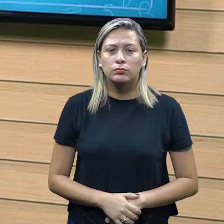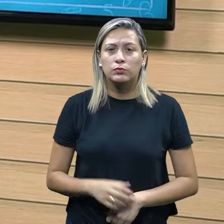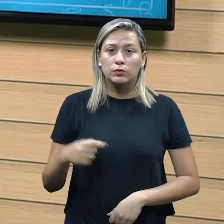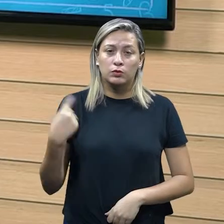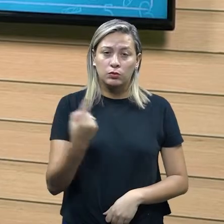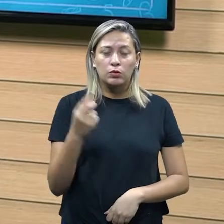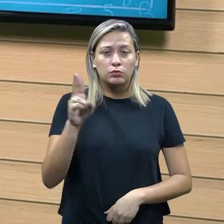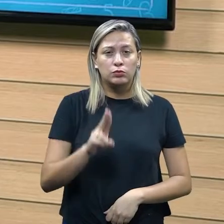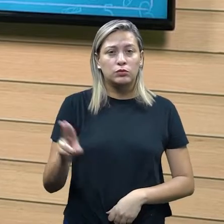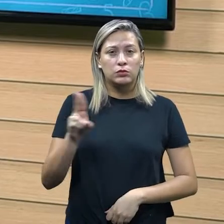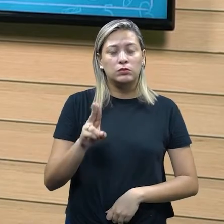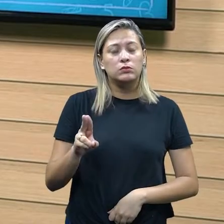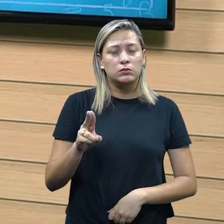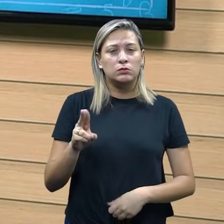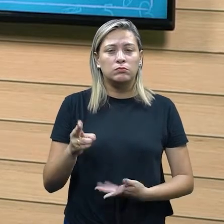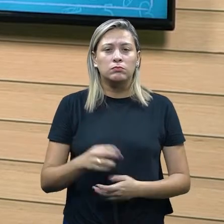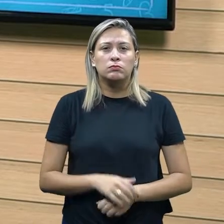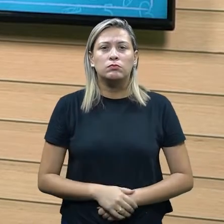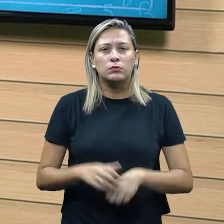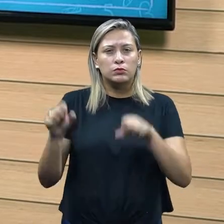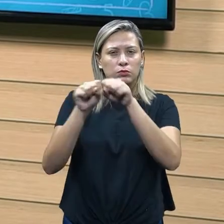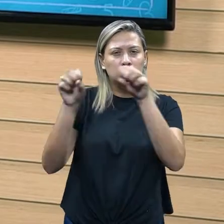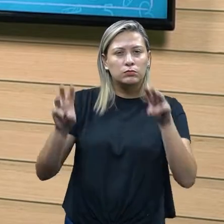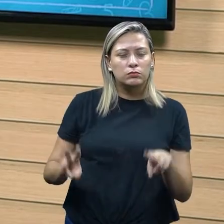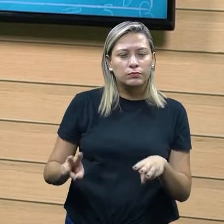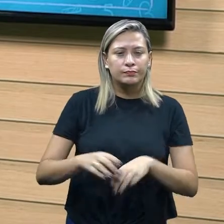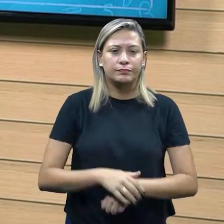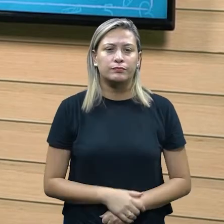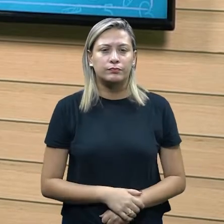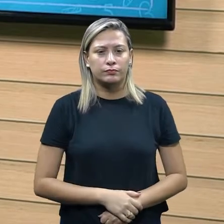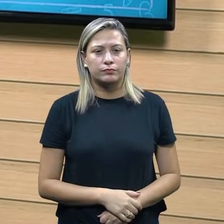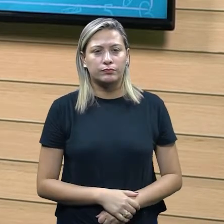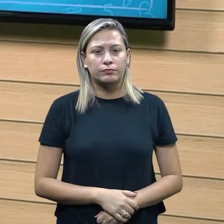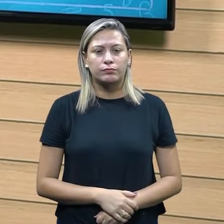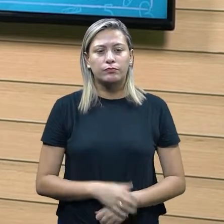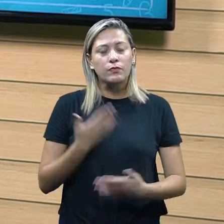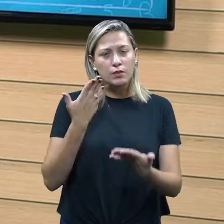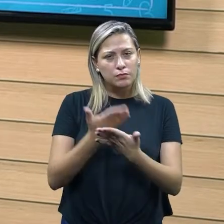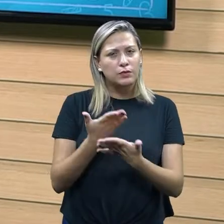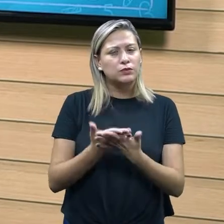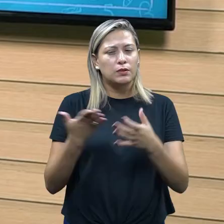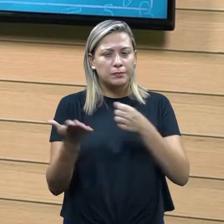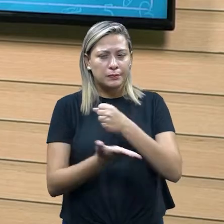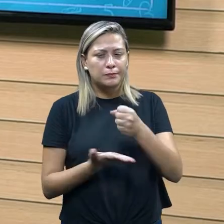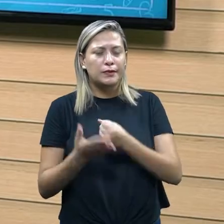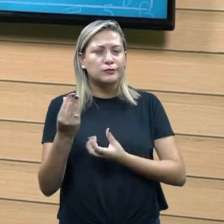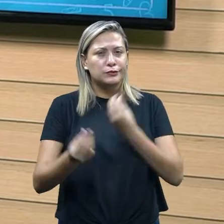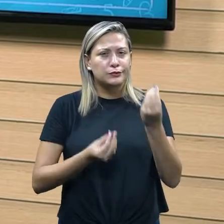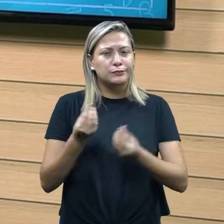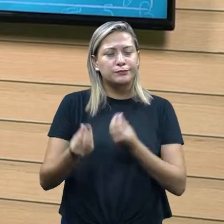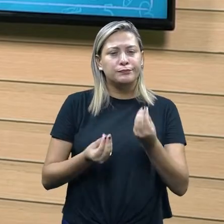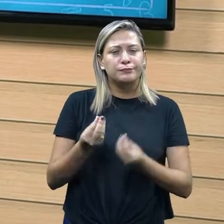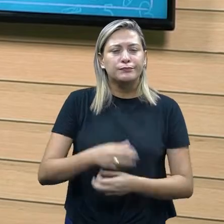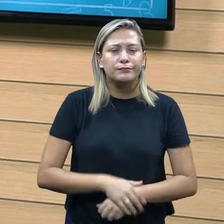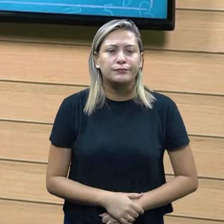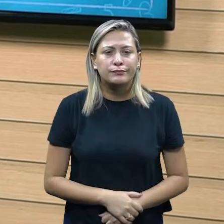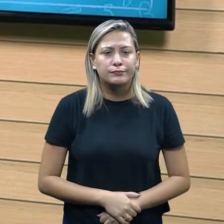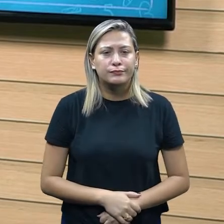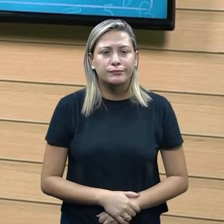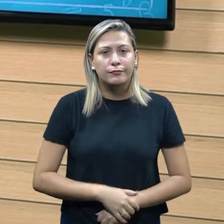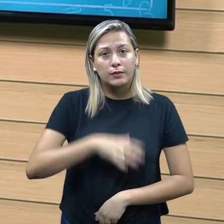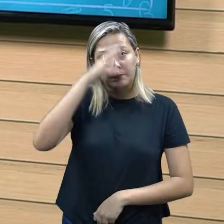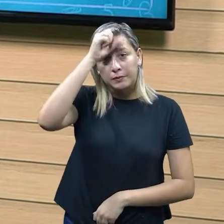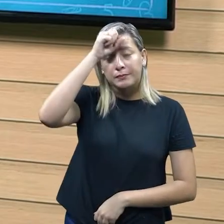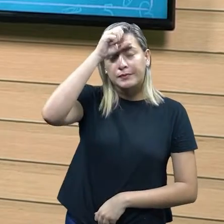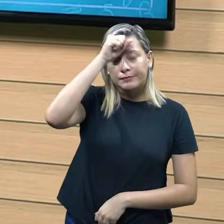né? Então vamos falar um pouco sobre o CAD, vamos falar de maneira bem básica, como você pode adquirir e os primeiros